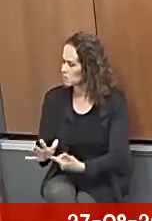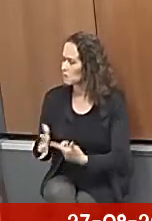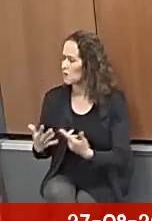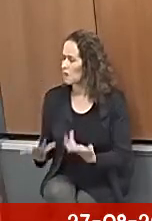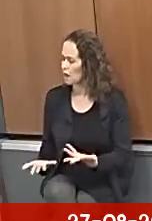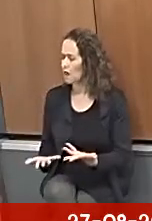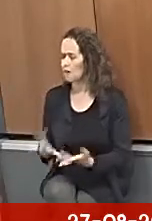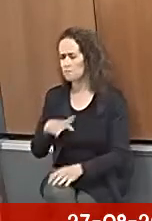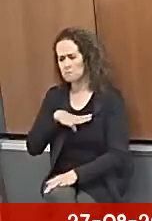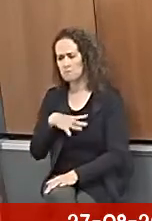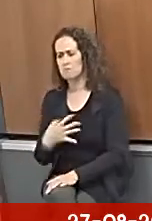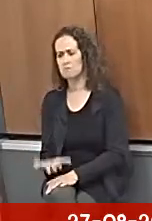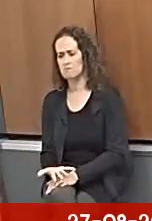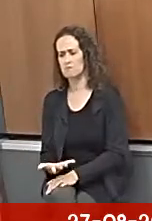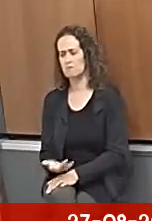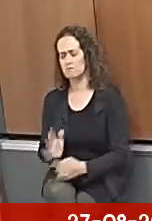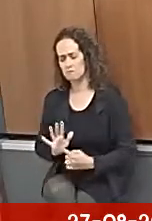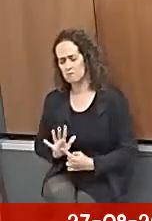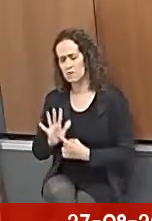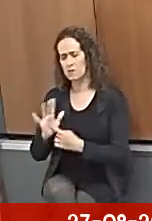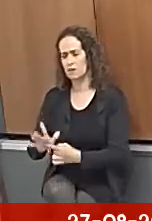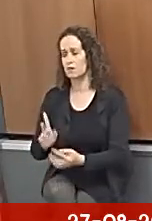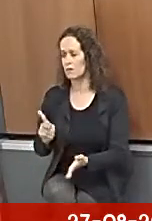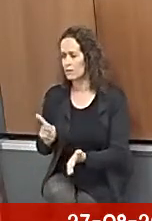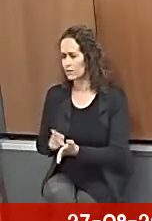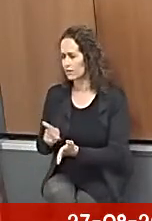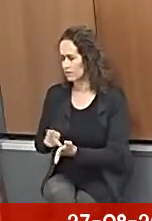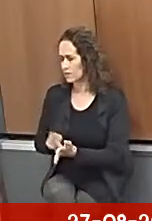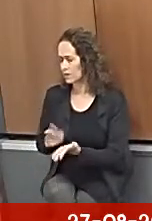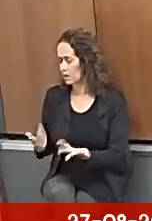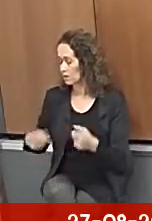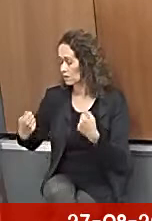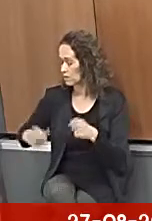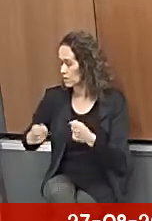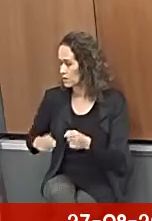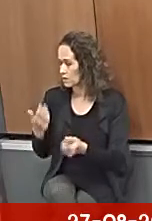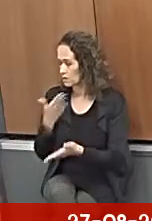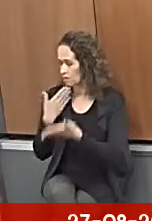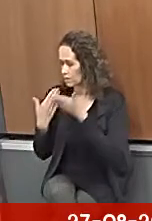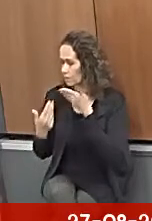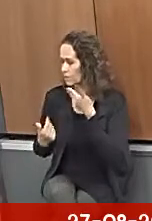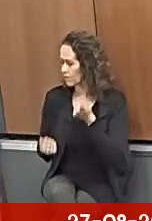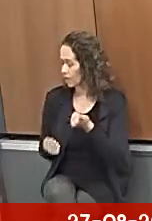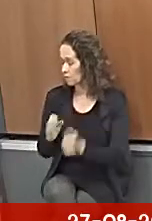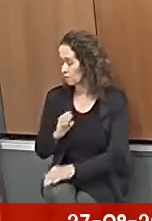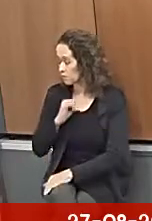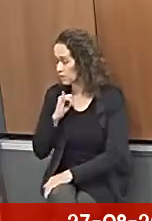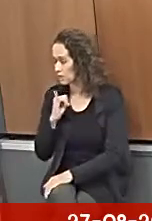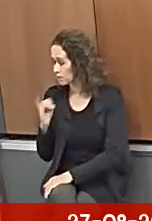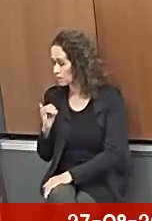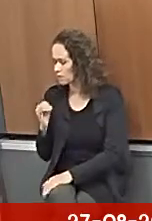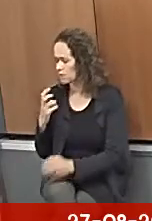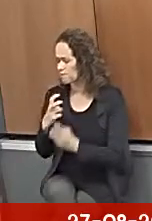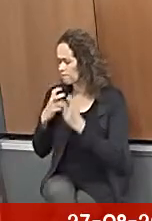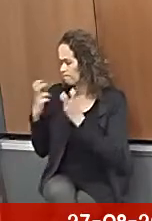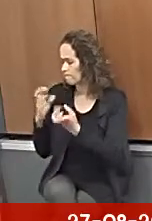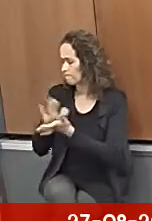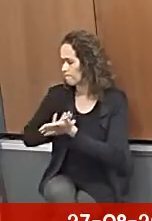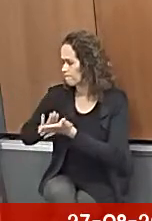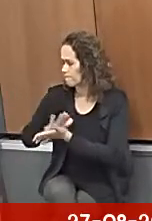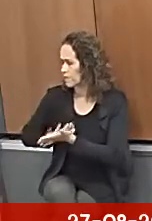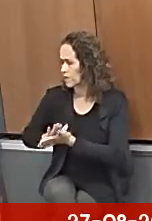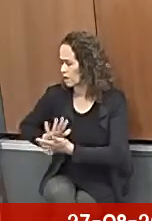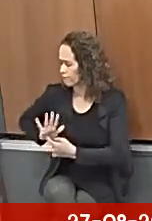fazer realmente a fala acontecendo o que precisa ser melhorado e sem o grito sem indignação sem